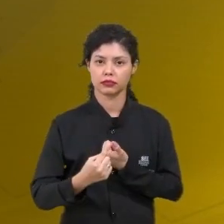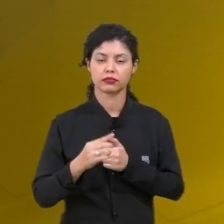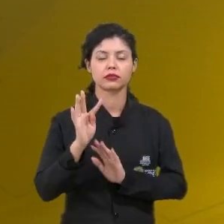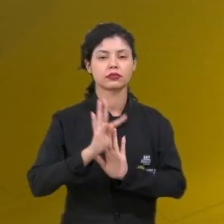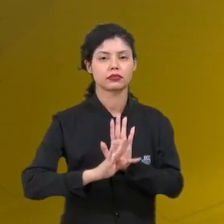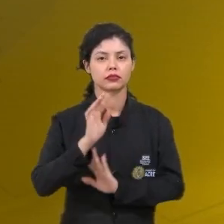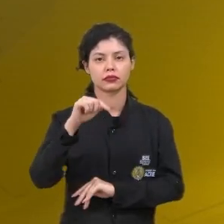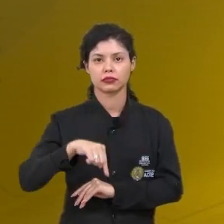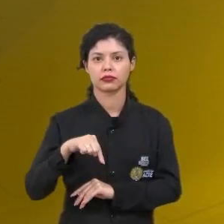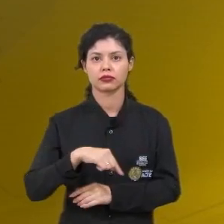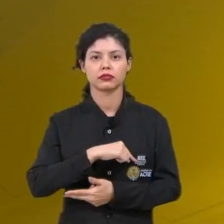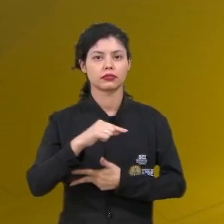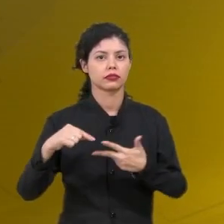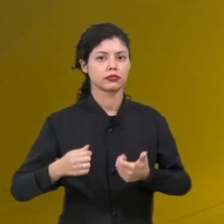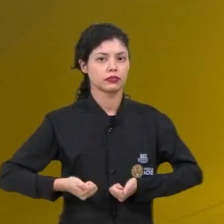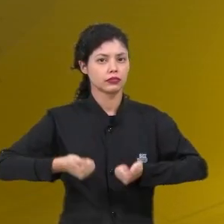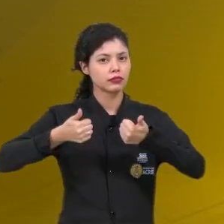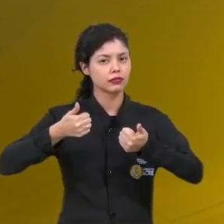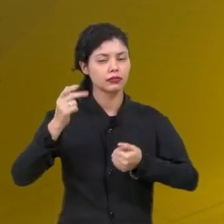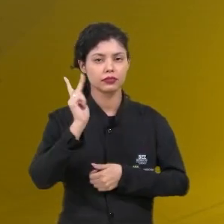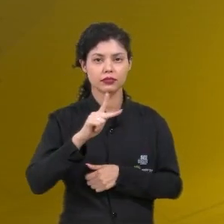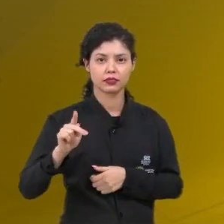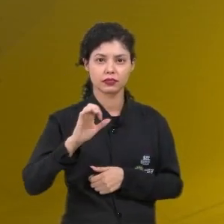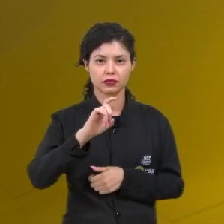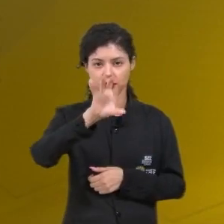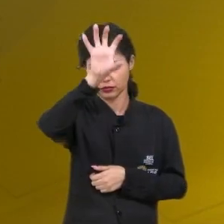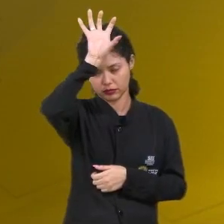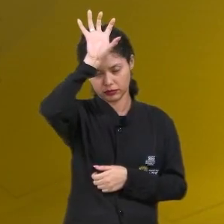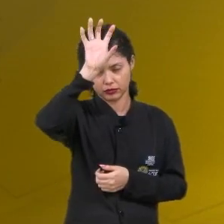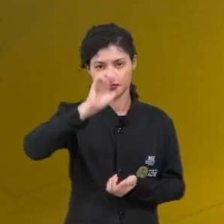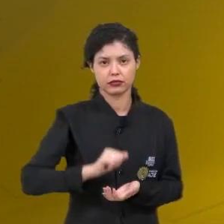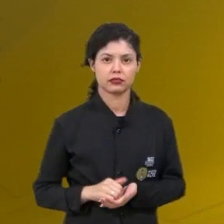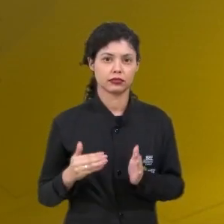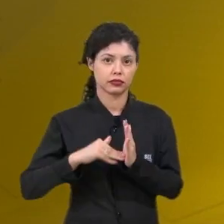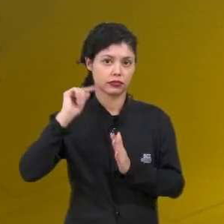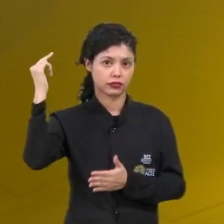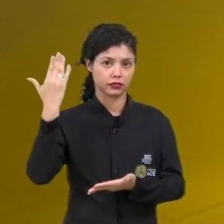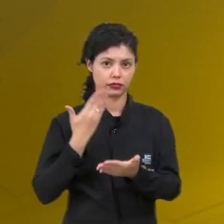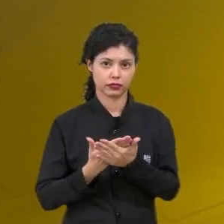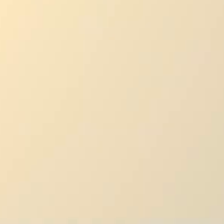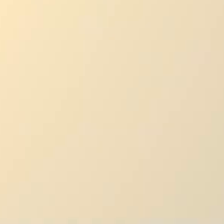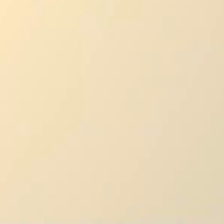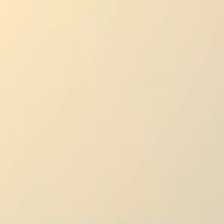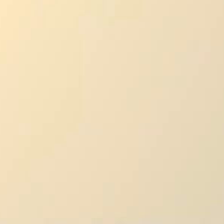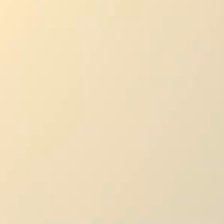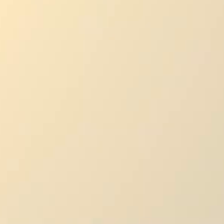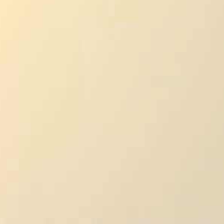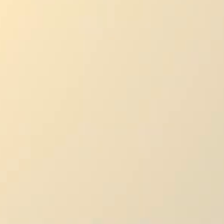textuais aqui do Pré-ENEM Legal. Professor Ziel aqui e até a nossa próxima aula.